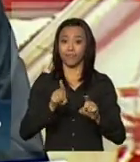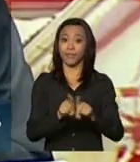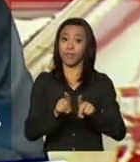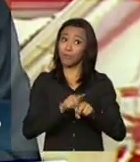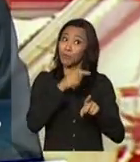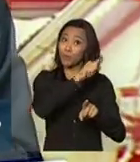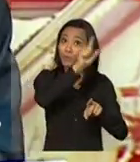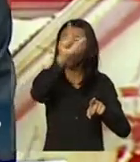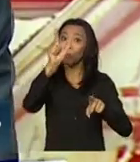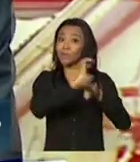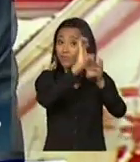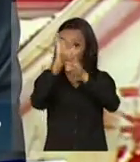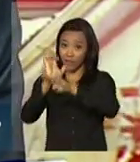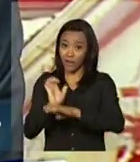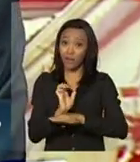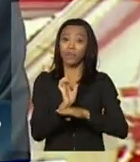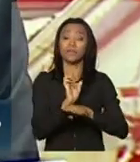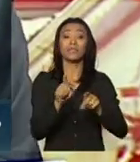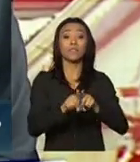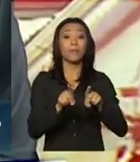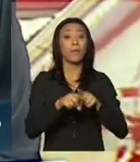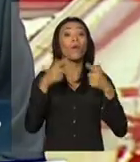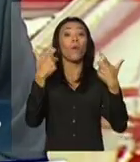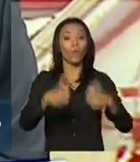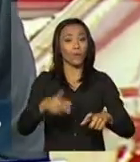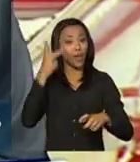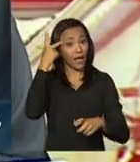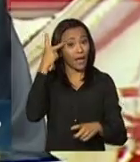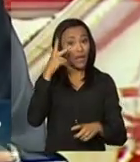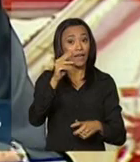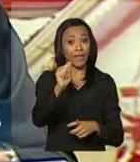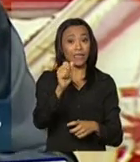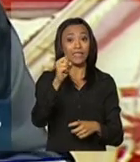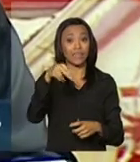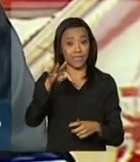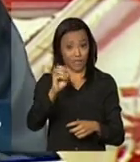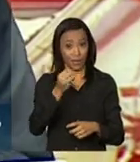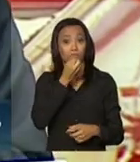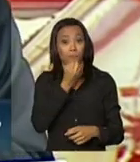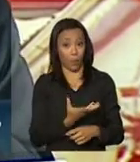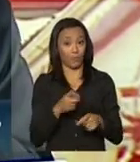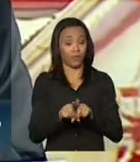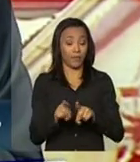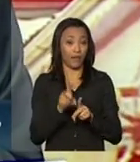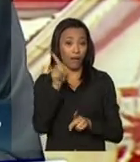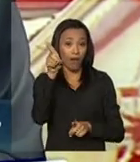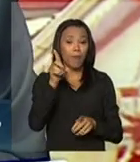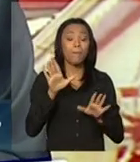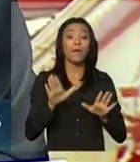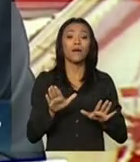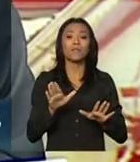respeitamos os outros. O Carnaval de Santos também é muito bom. Mas